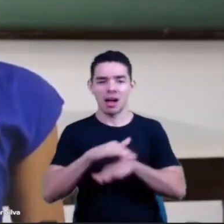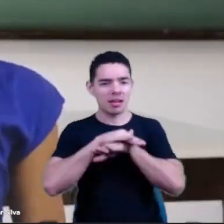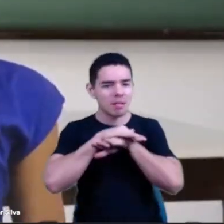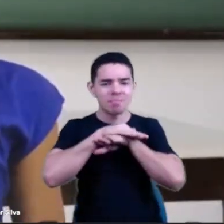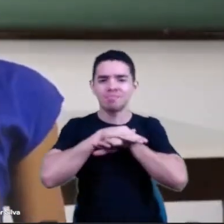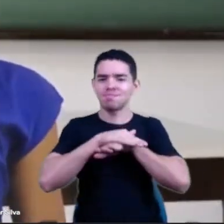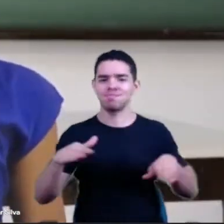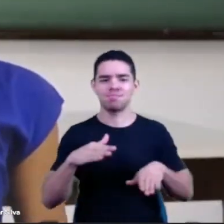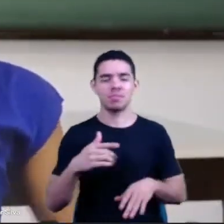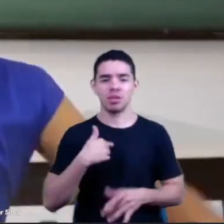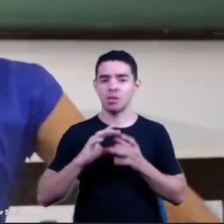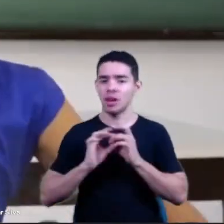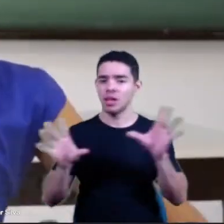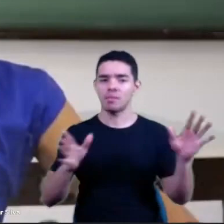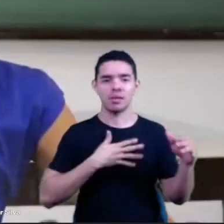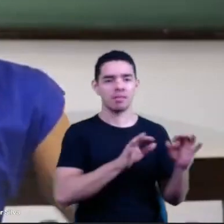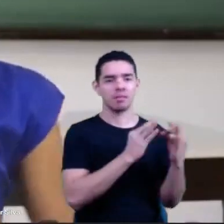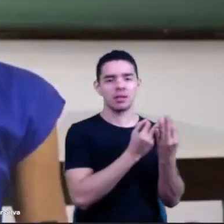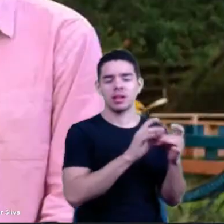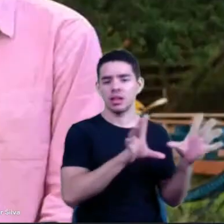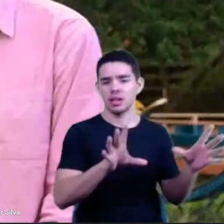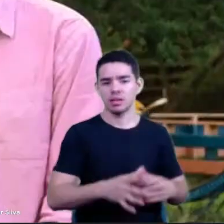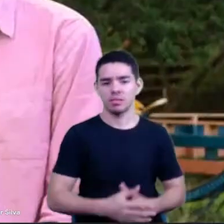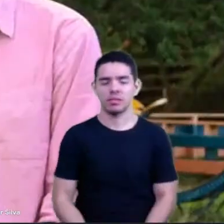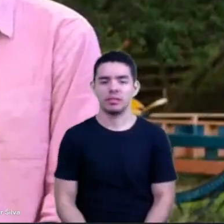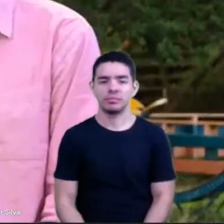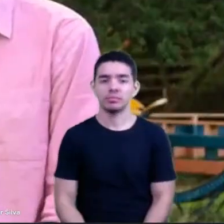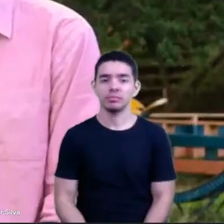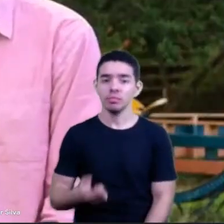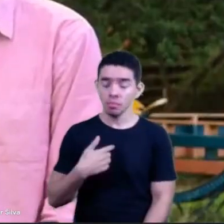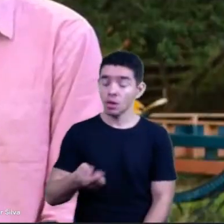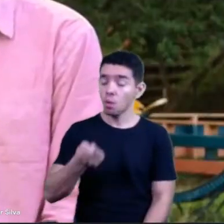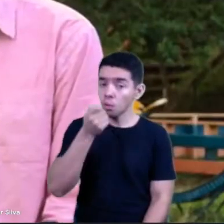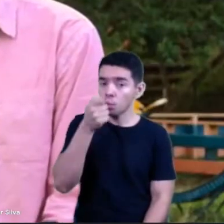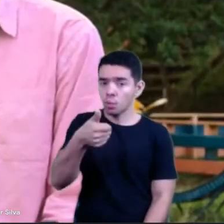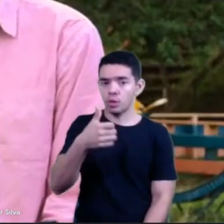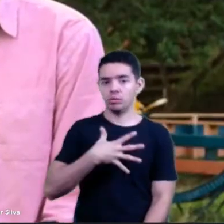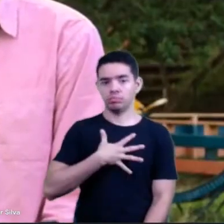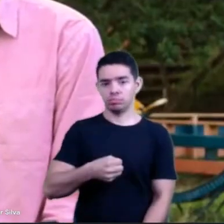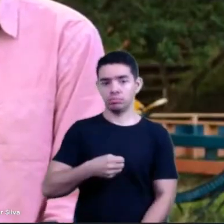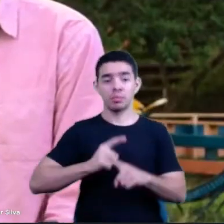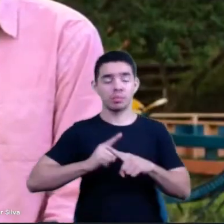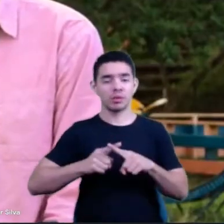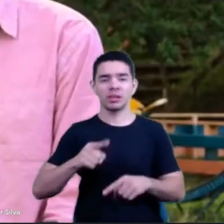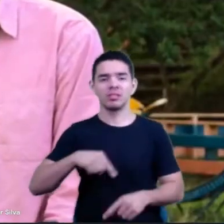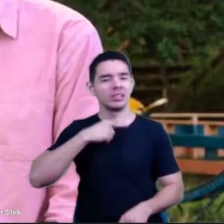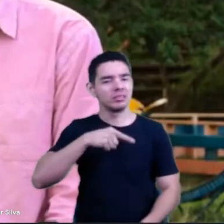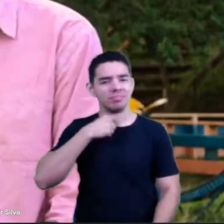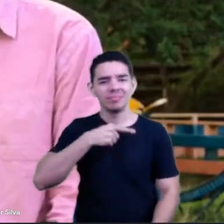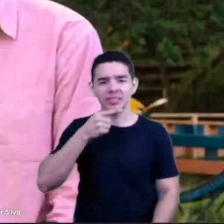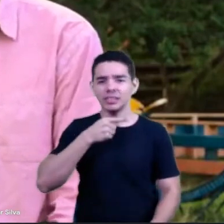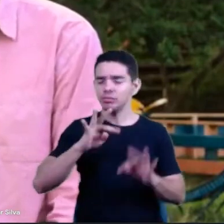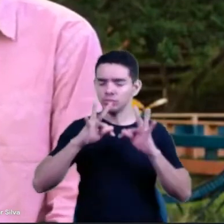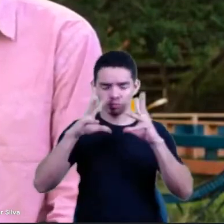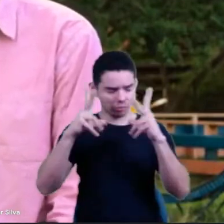com tudo isso e eu estou livre, minha família está livre. E eu quase concretizei isso, porque eu não aguentava mais